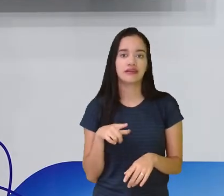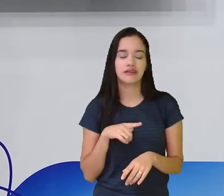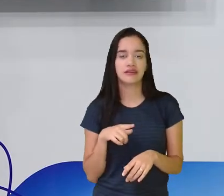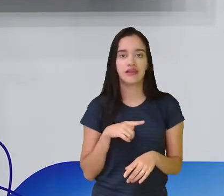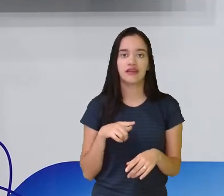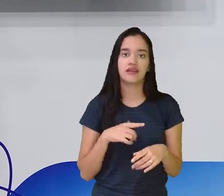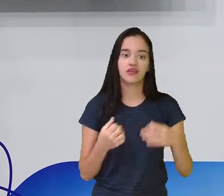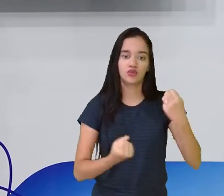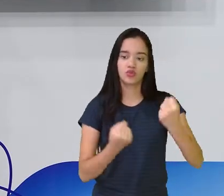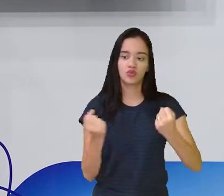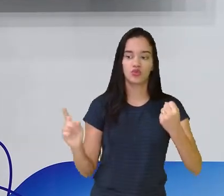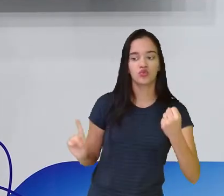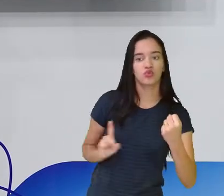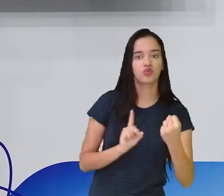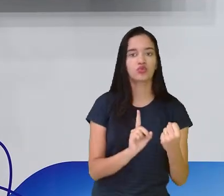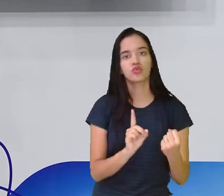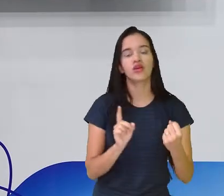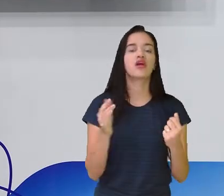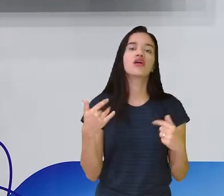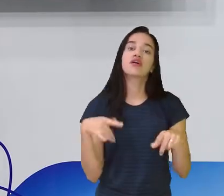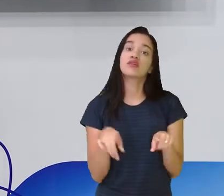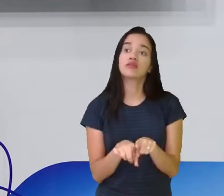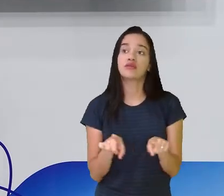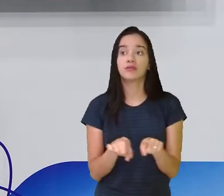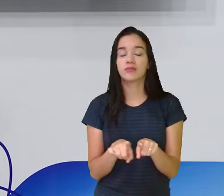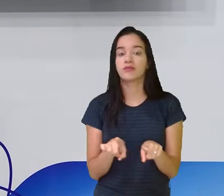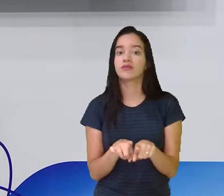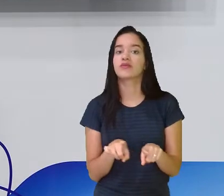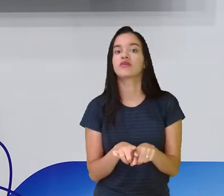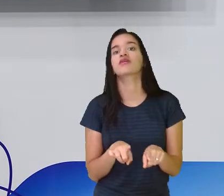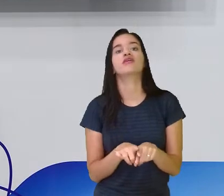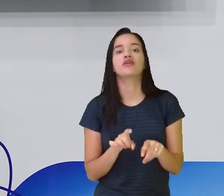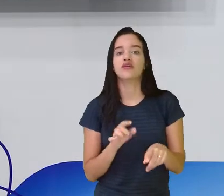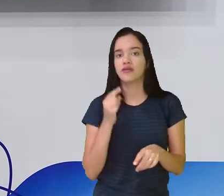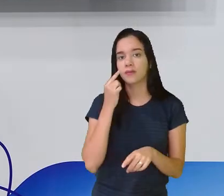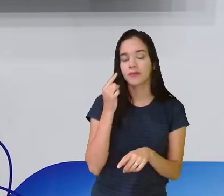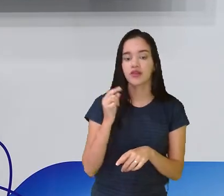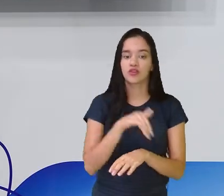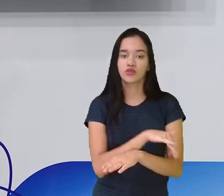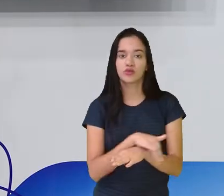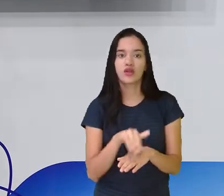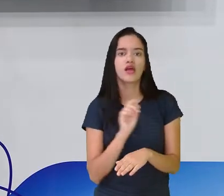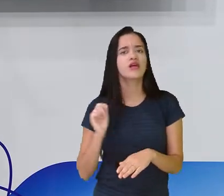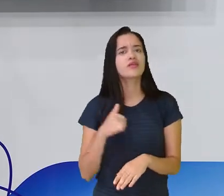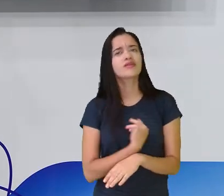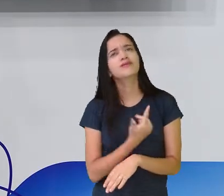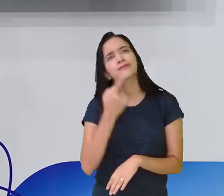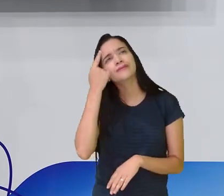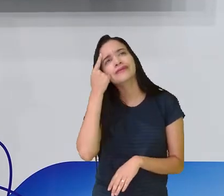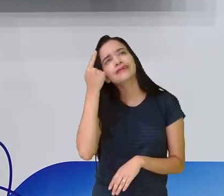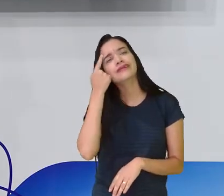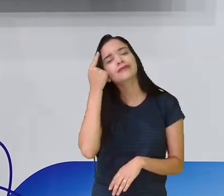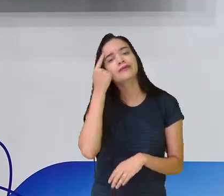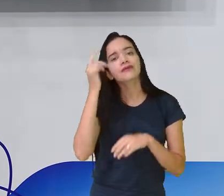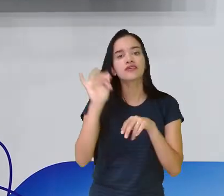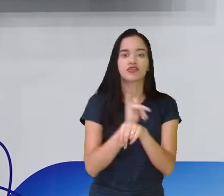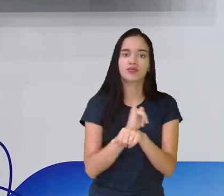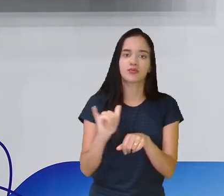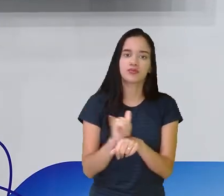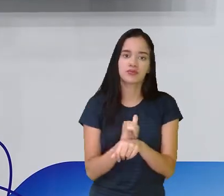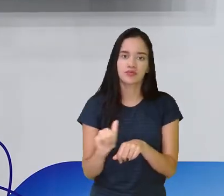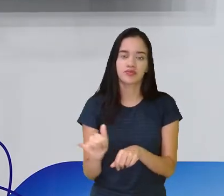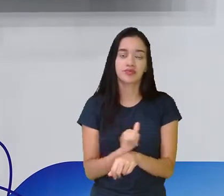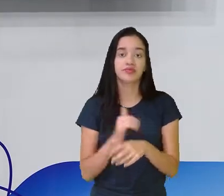muitos movimentos de carros que têm que estar completos para poder passar em algumas vias. A gente tem que pensar em alternativas